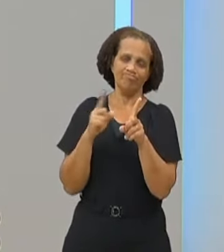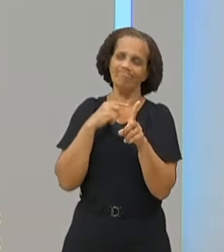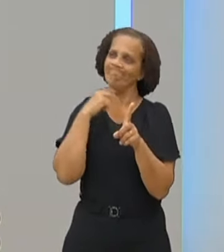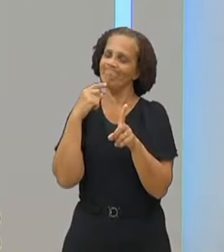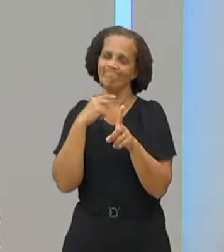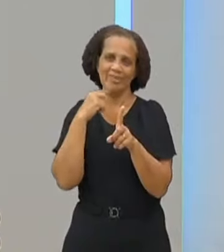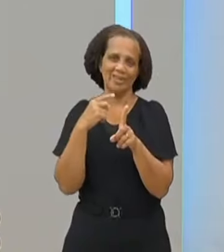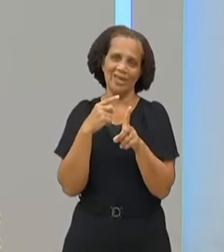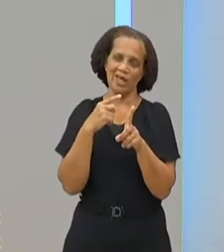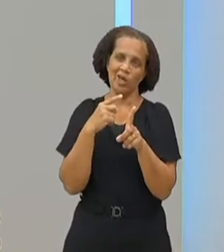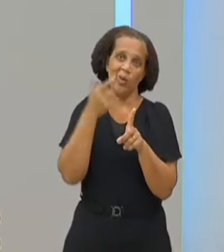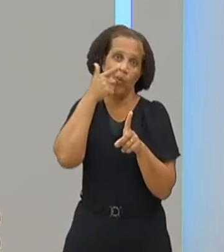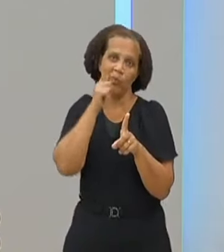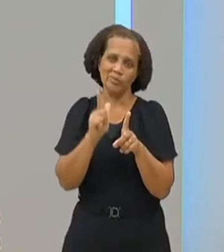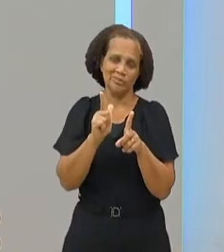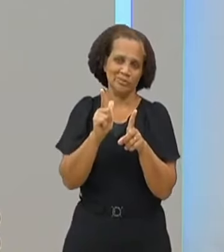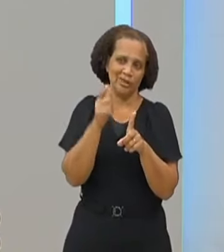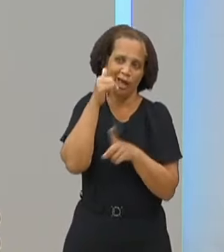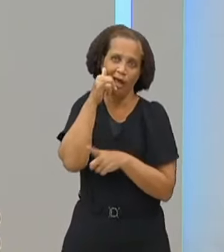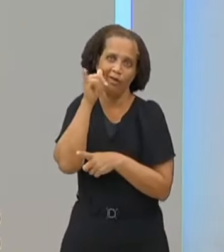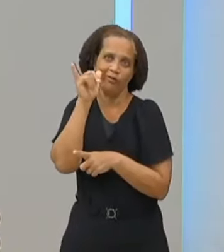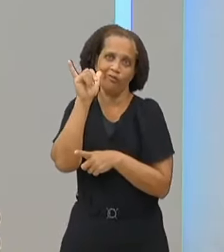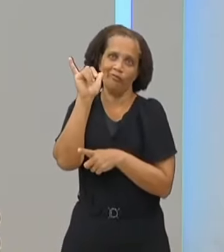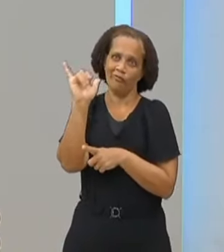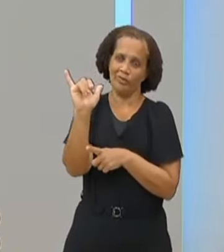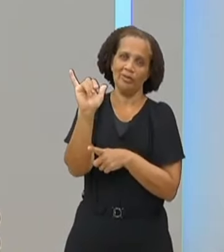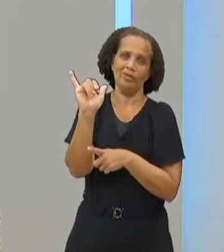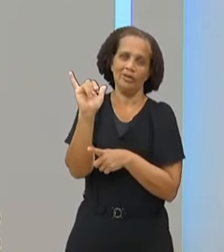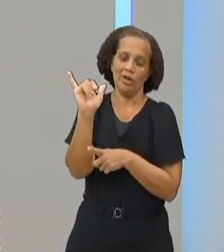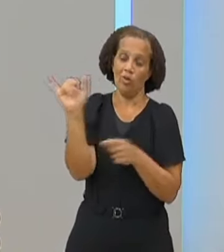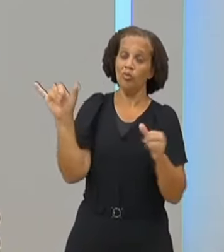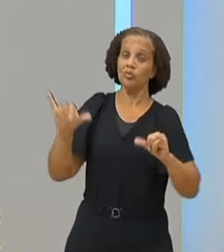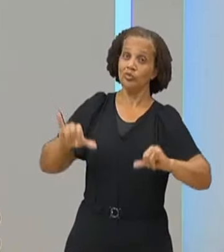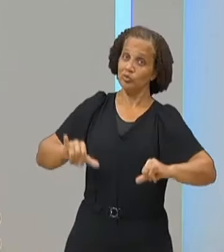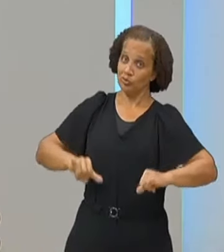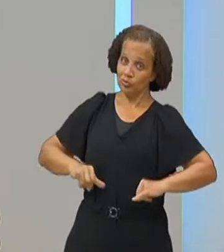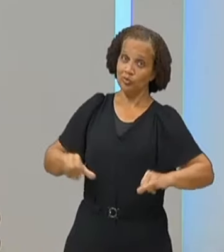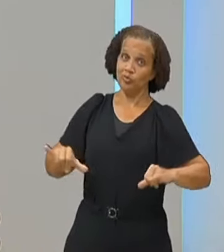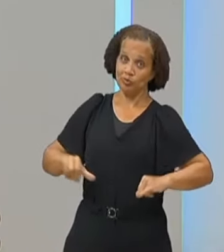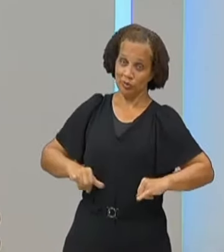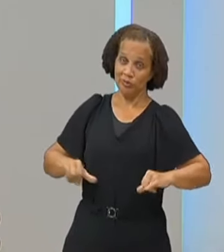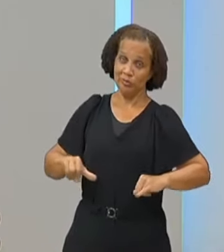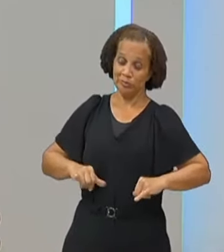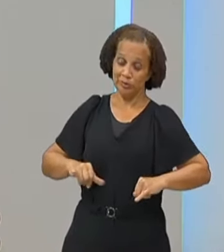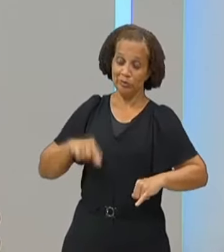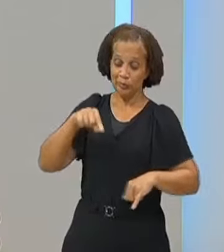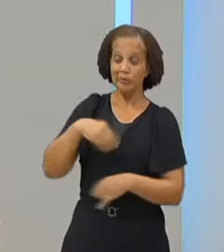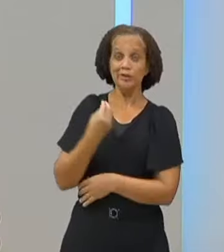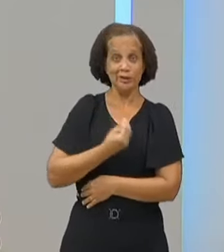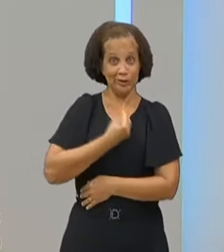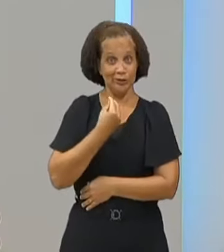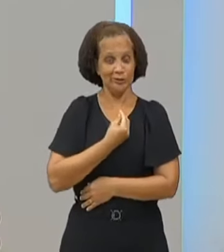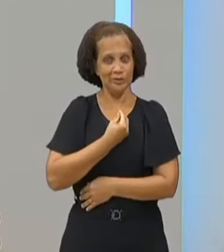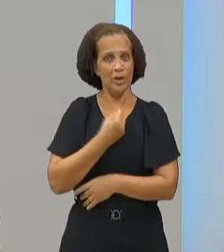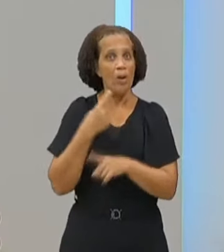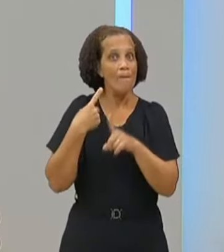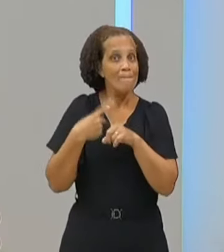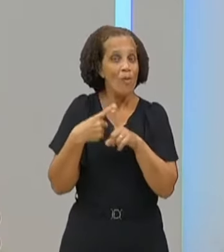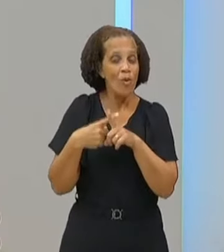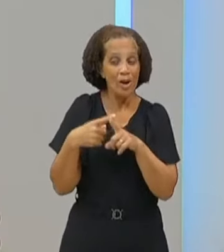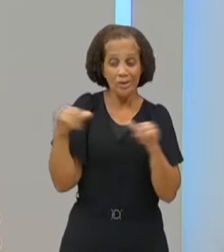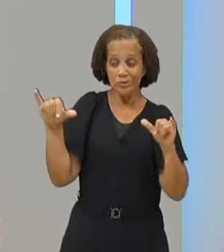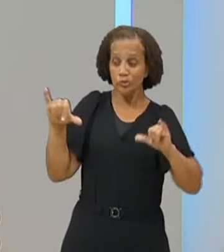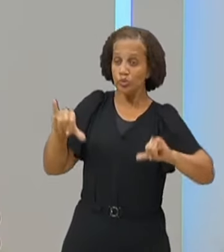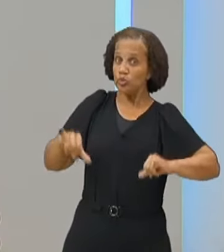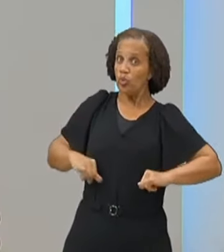ninguém está livre, ninguém pode ficar livre dos sofrimentos nesta vida, porque eles vêm